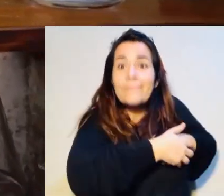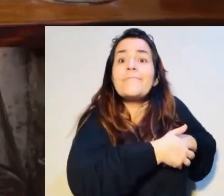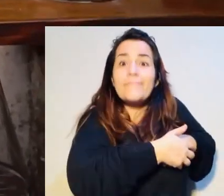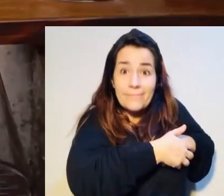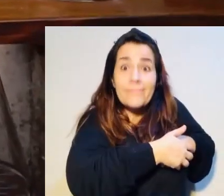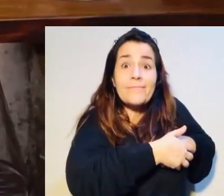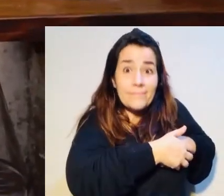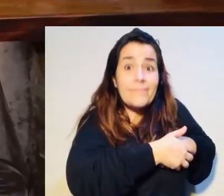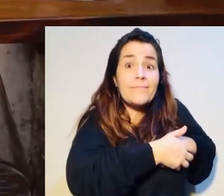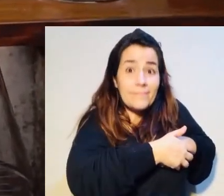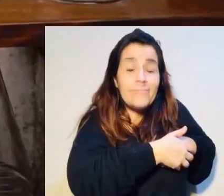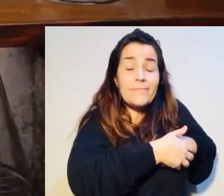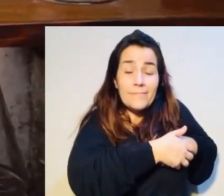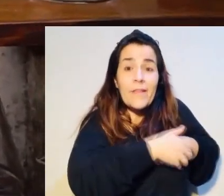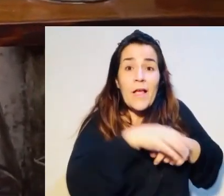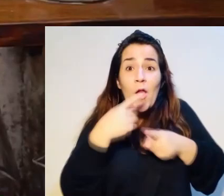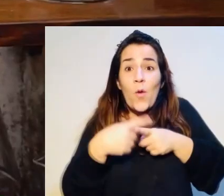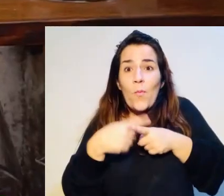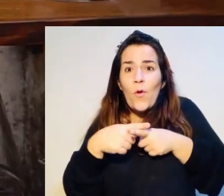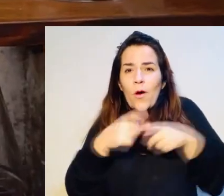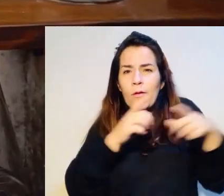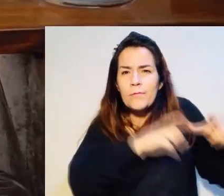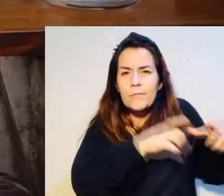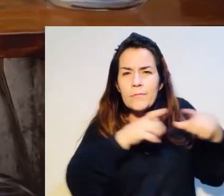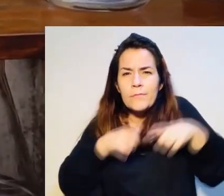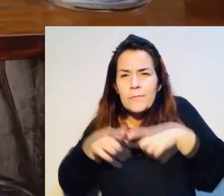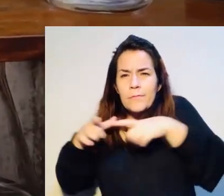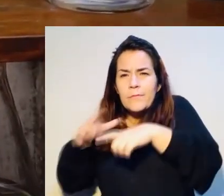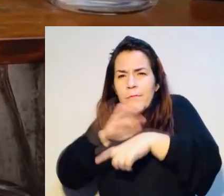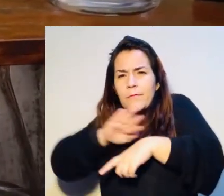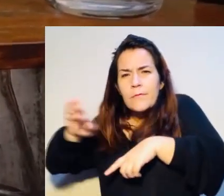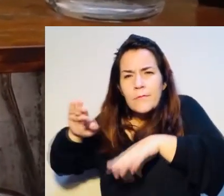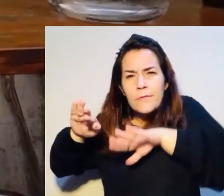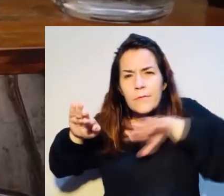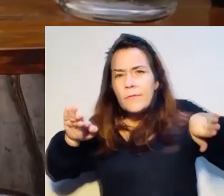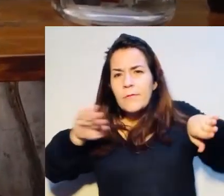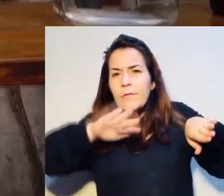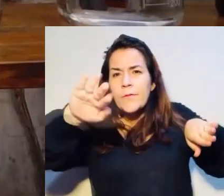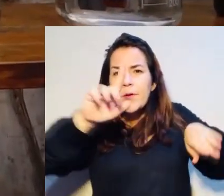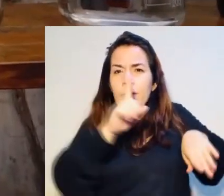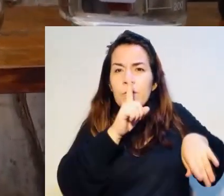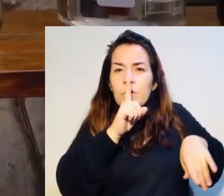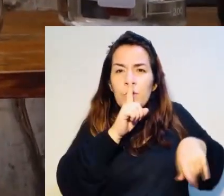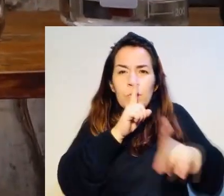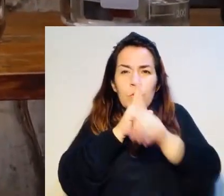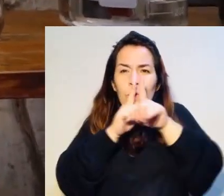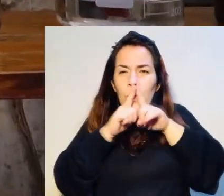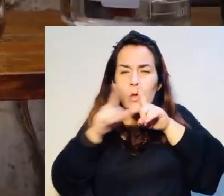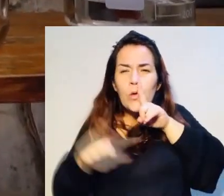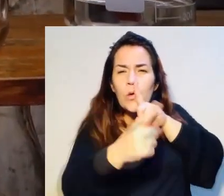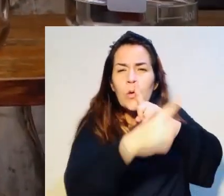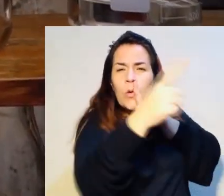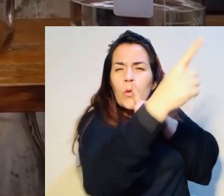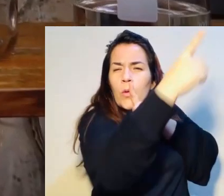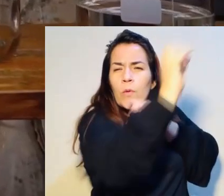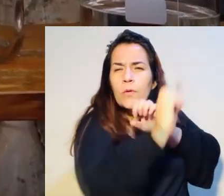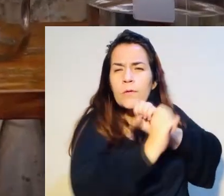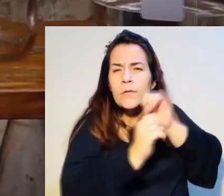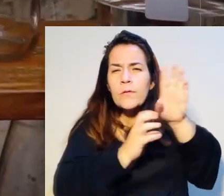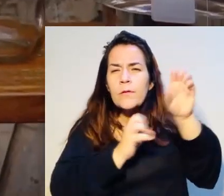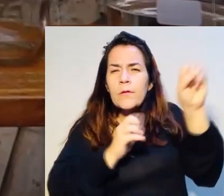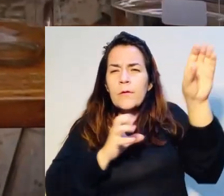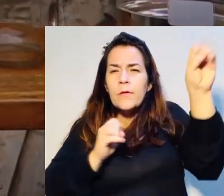escondidinhos. Em periferias, em quebradas, muito, muito longe.